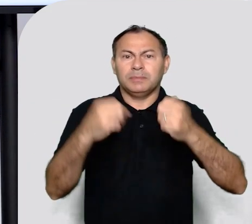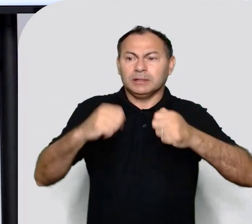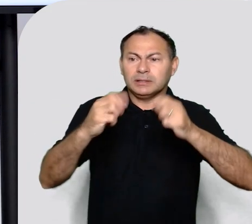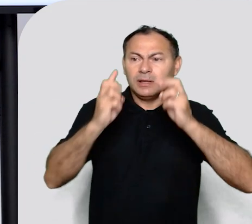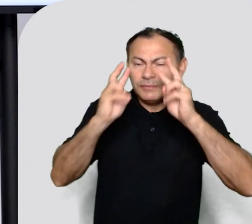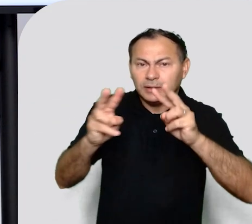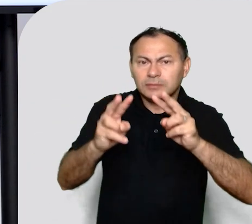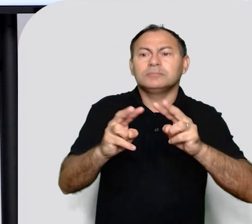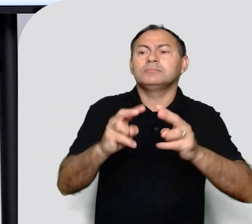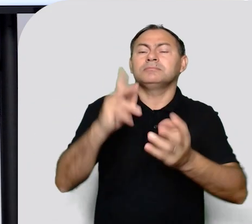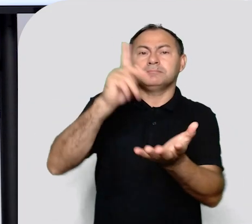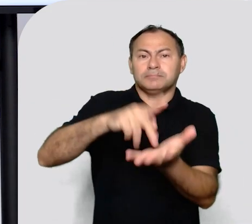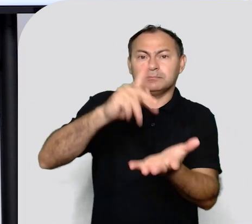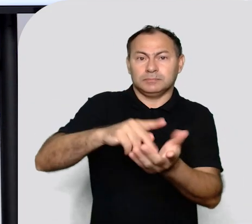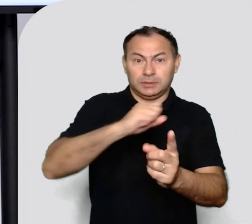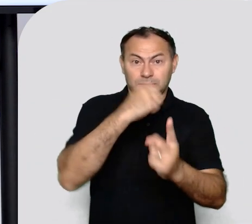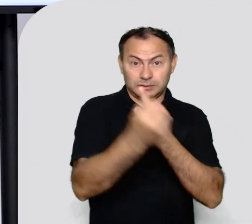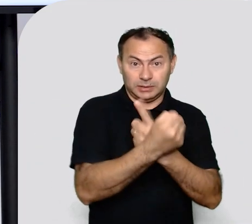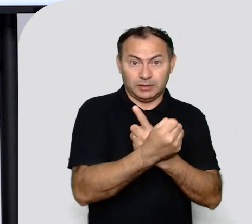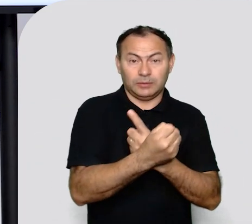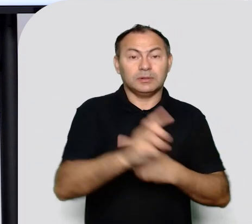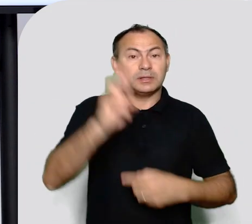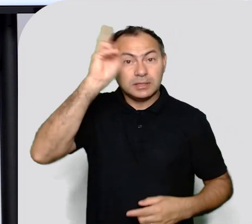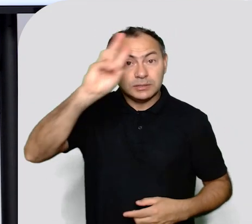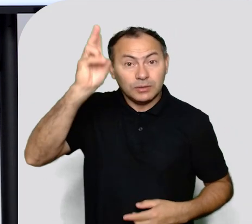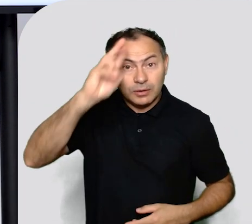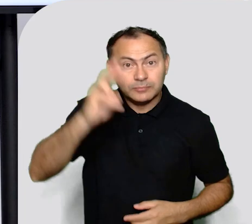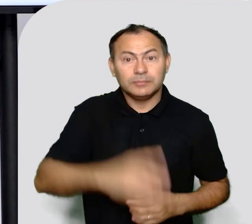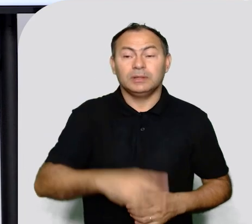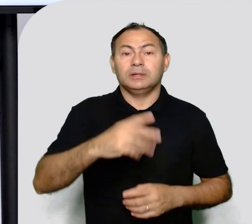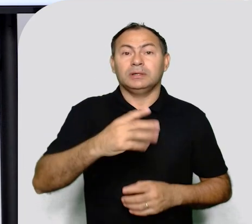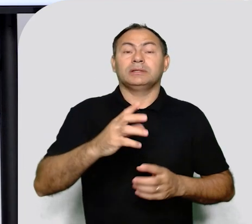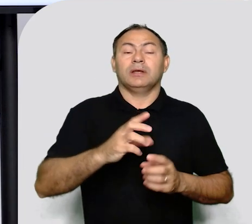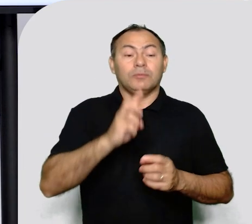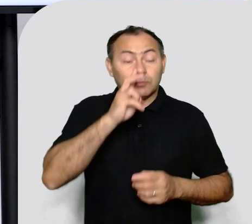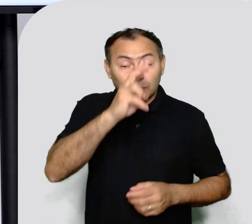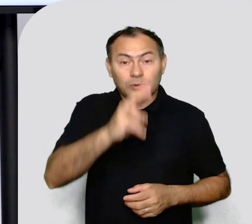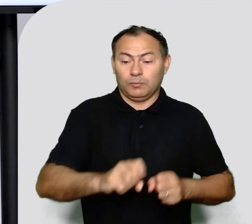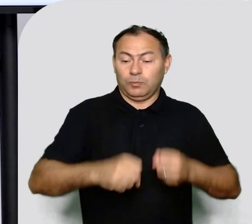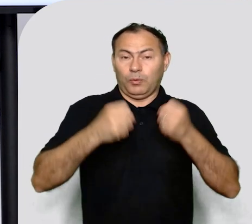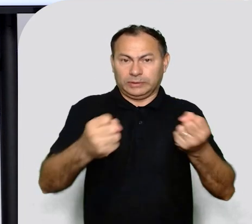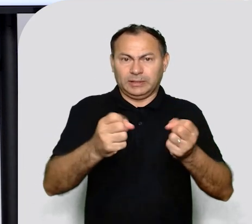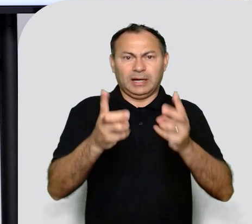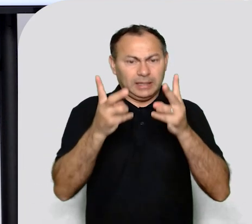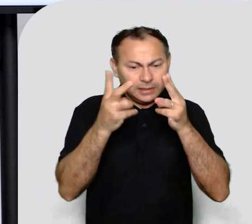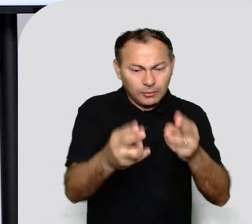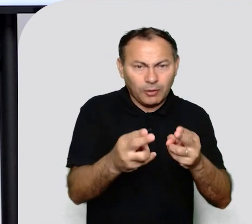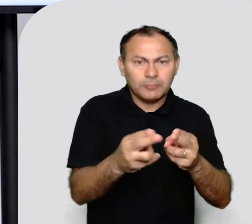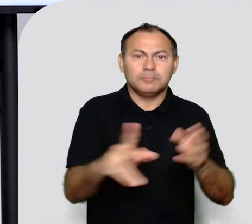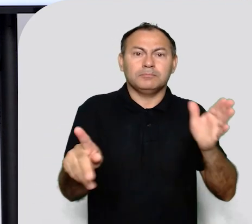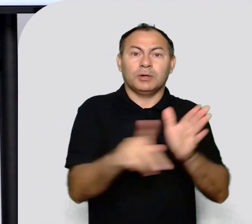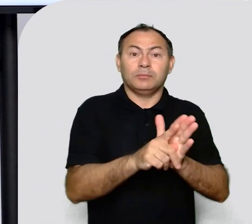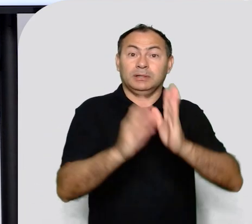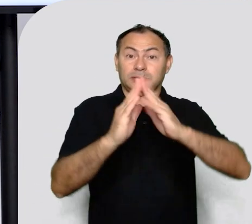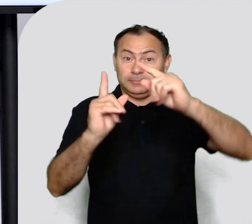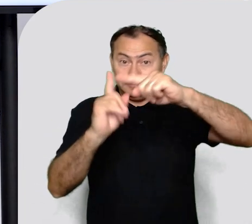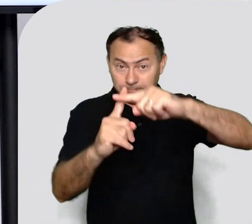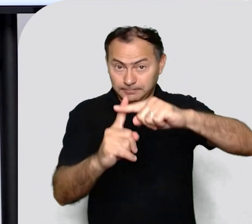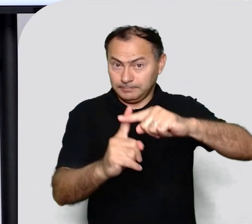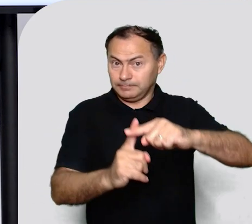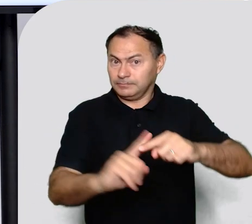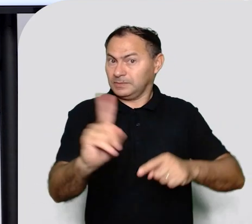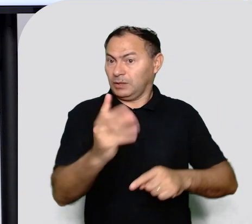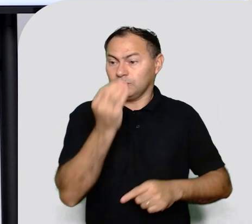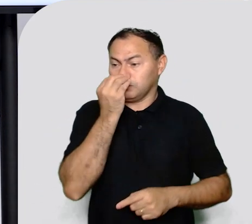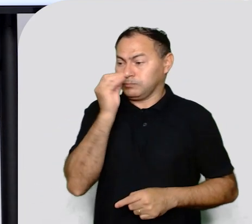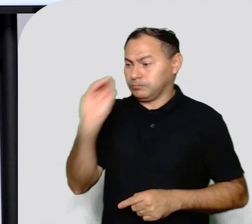vista como realidade social da história e seu fermento. Da mesma forma, a própria Igreja